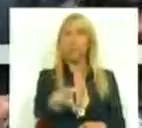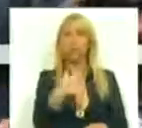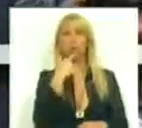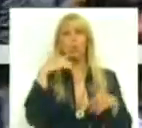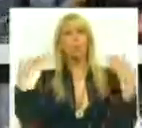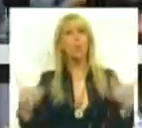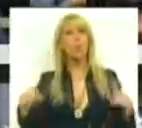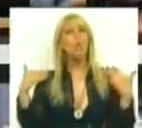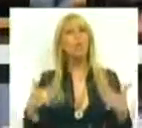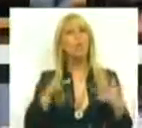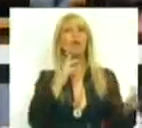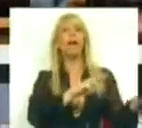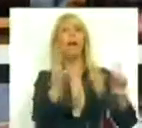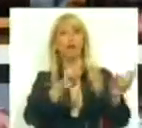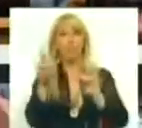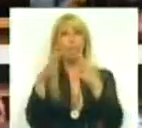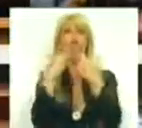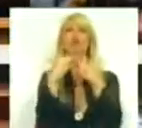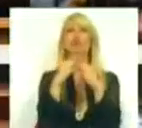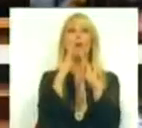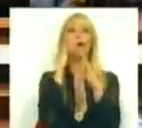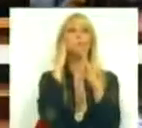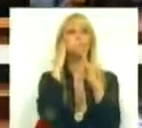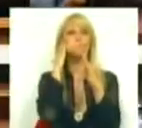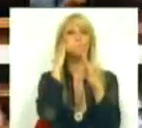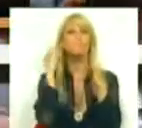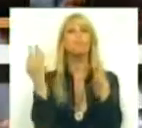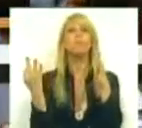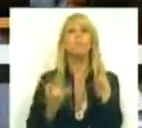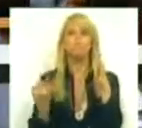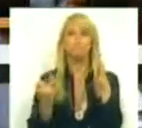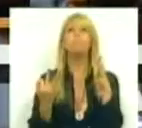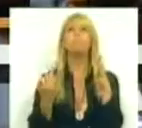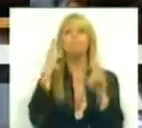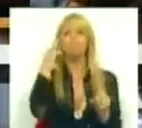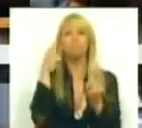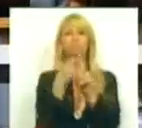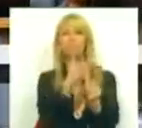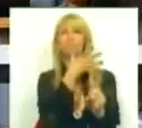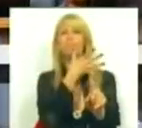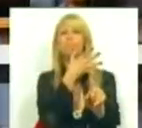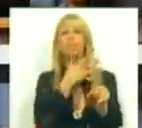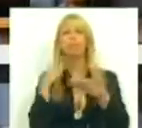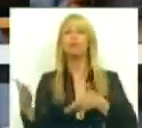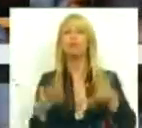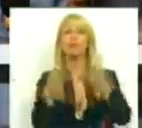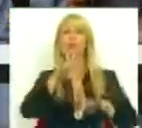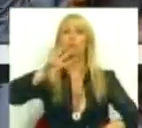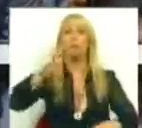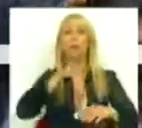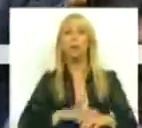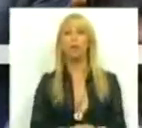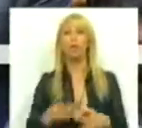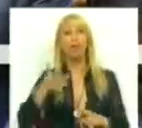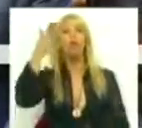colossal. As reformas estruturais estão em curso e são, de facto, um desígnio estratégico do nosso país. E